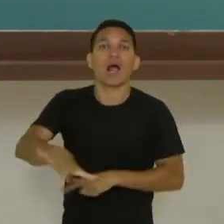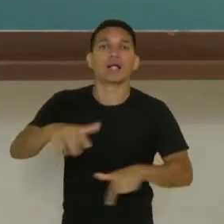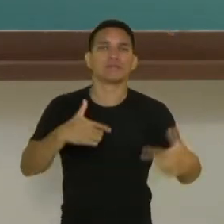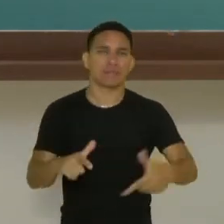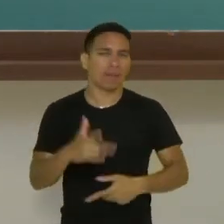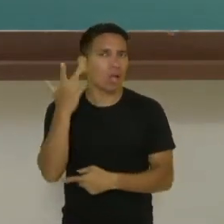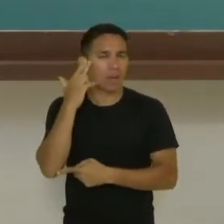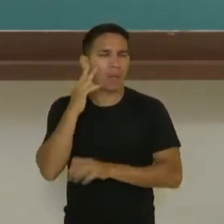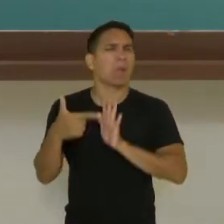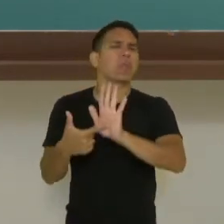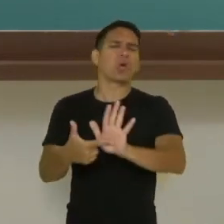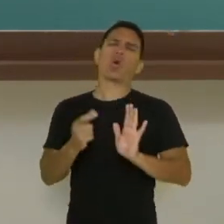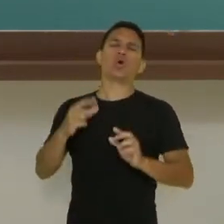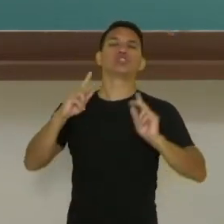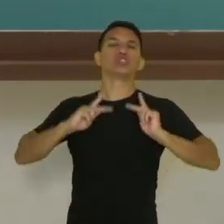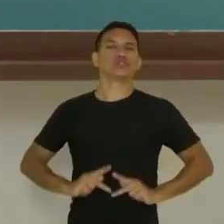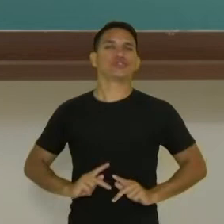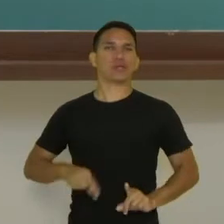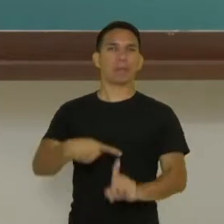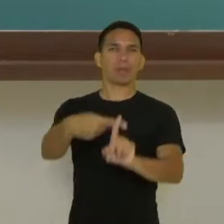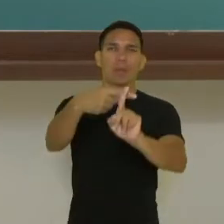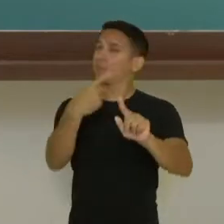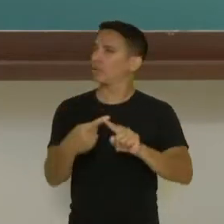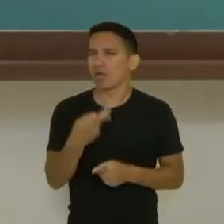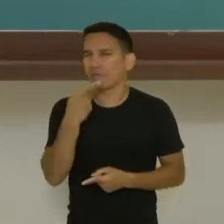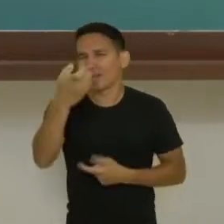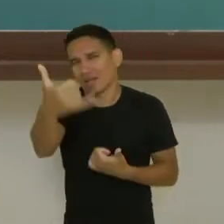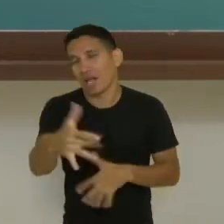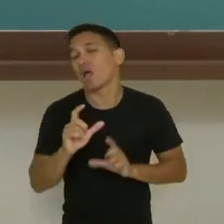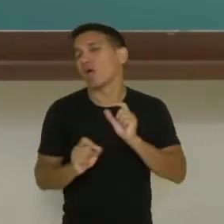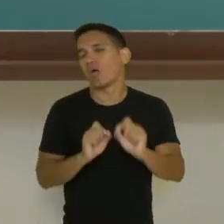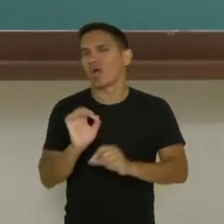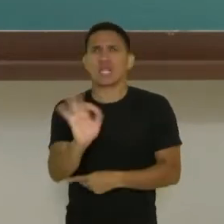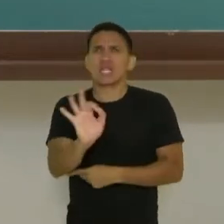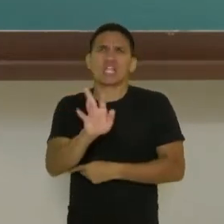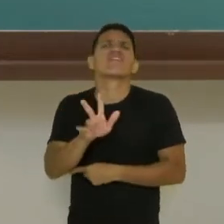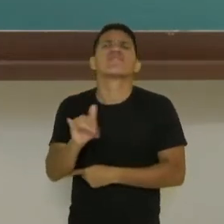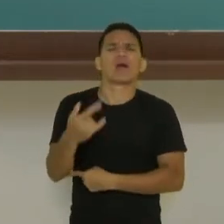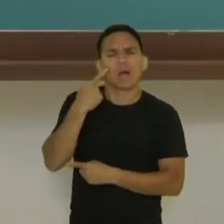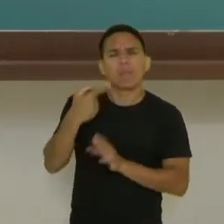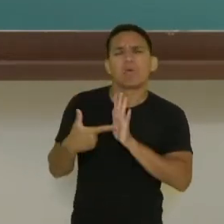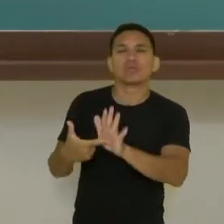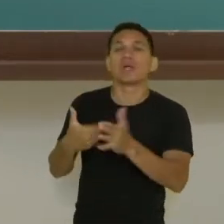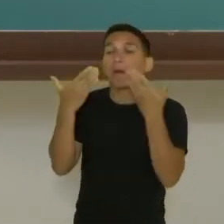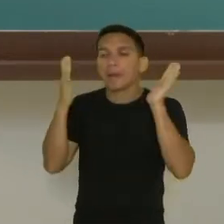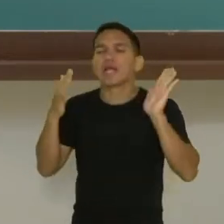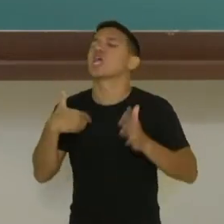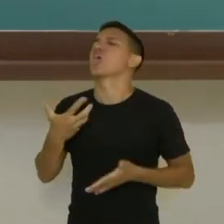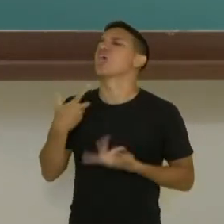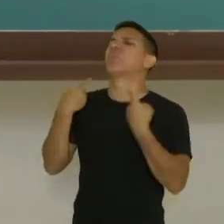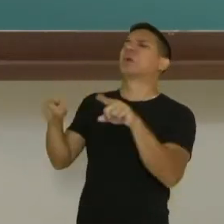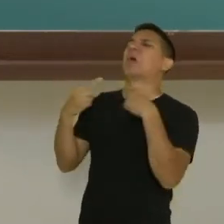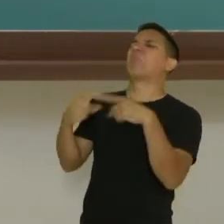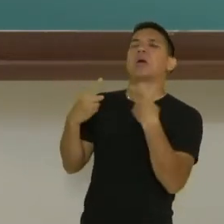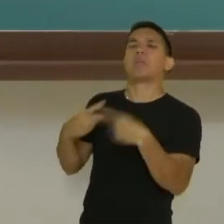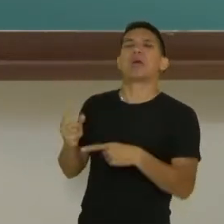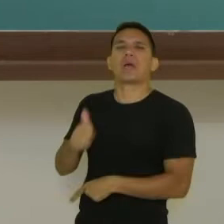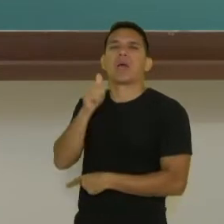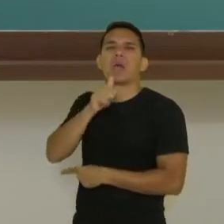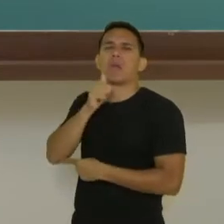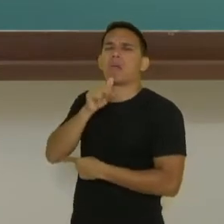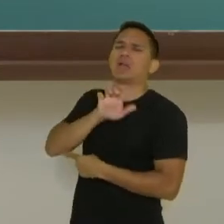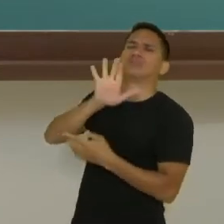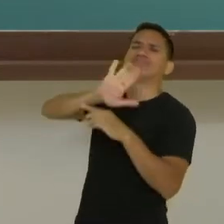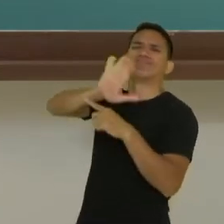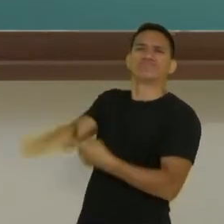modo positivo, porque como eu disse para vocês, ninguém vai ir lá e dar a cara para bater e se chamar de machista. Apesar